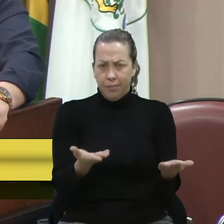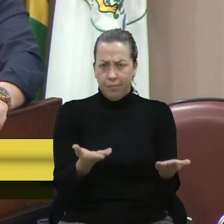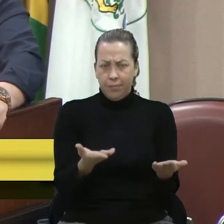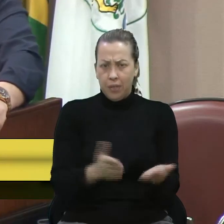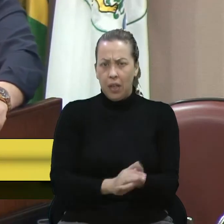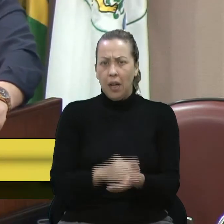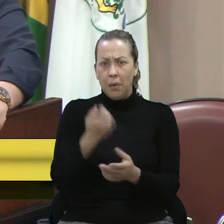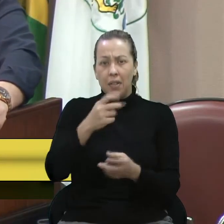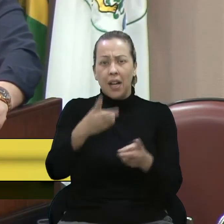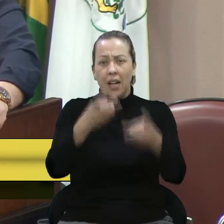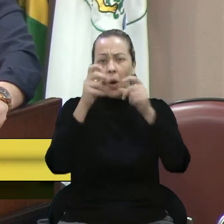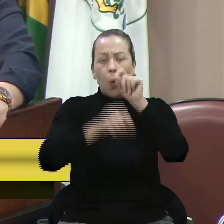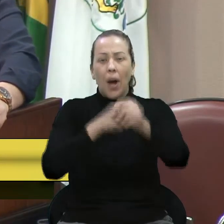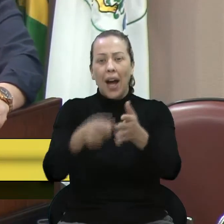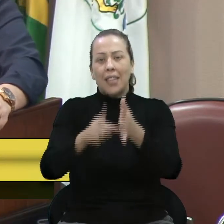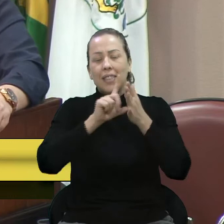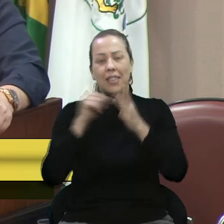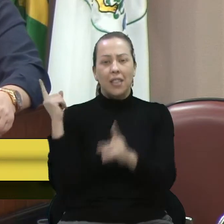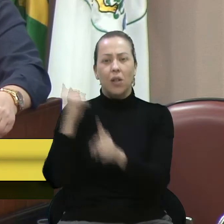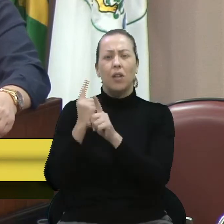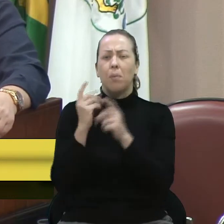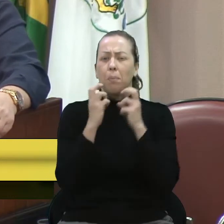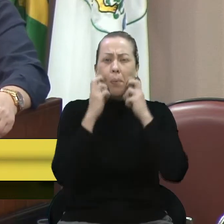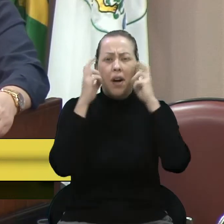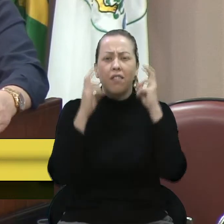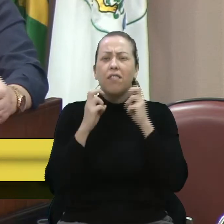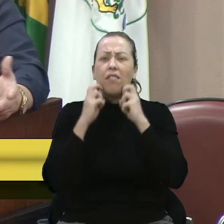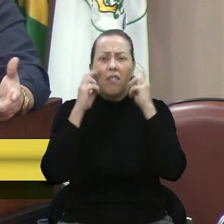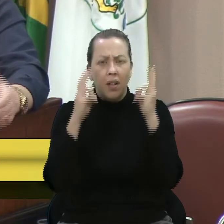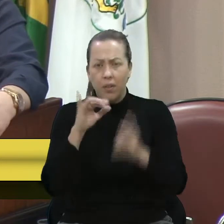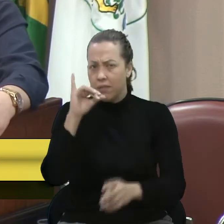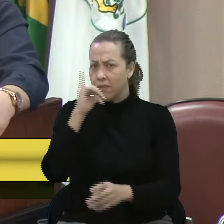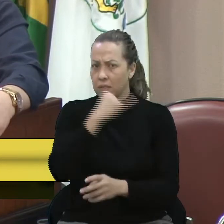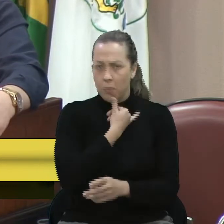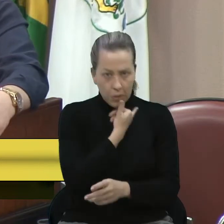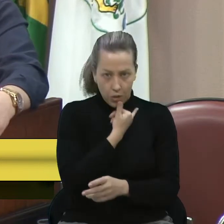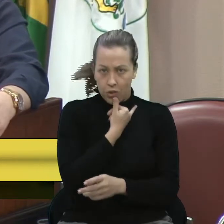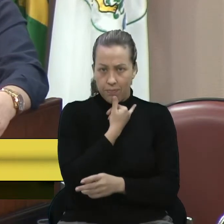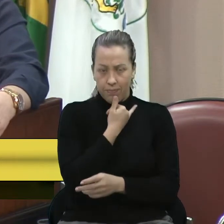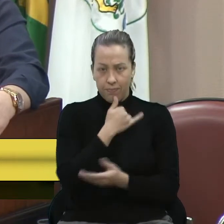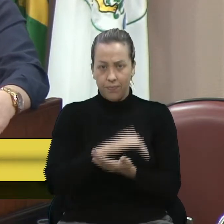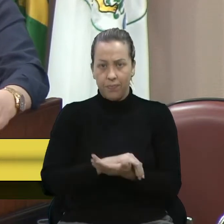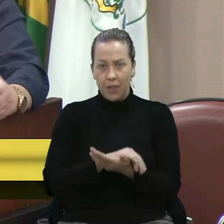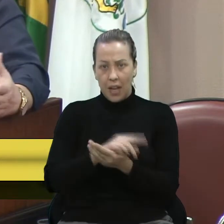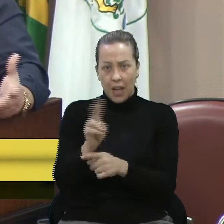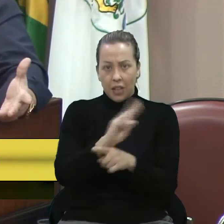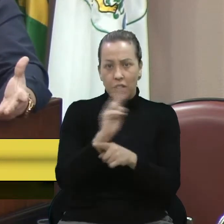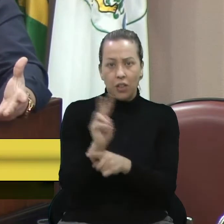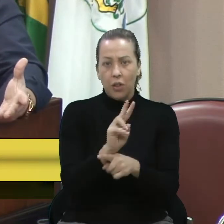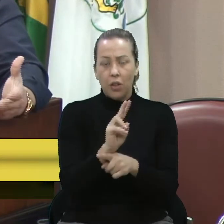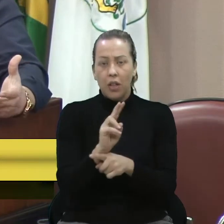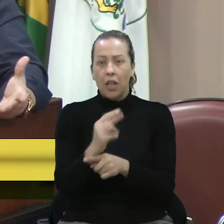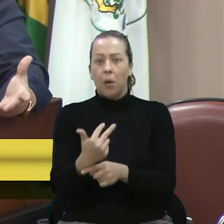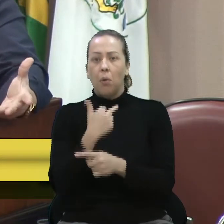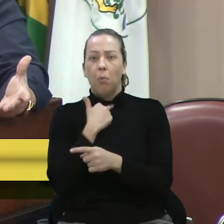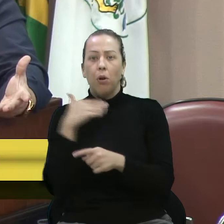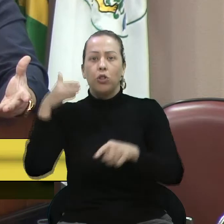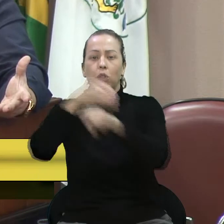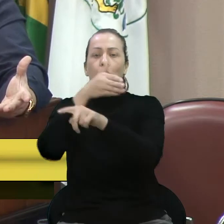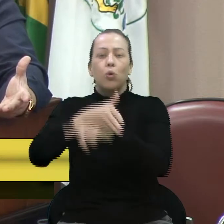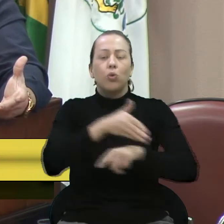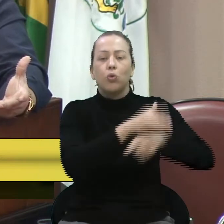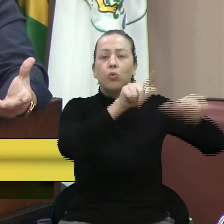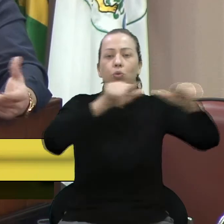ser identificado quanto antes, porque isso é uma vergonha. Infelizmente, os órgãos de segurança não podem estar presentes em todos os